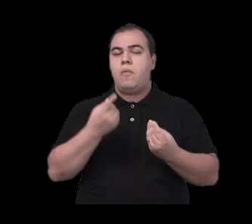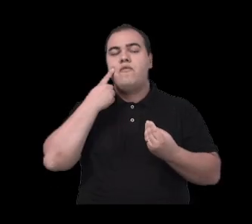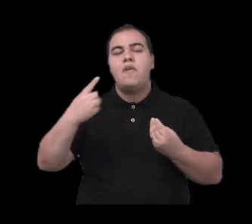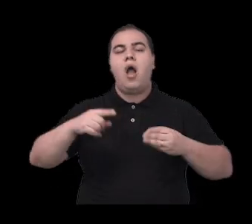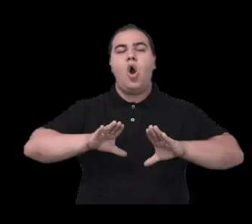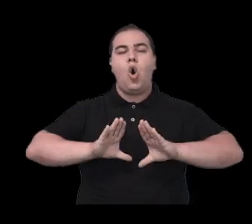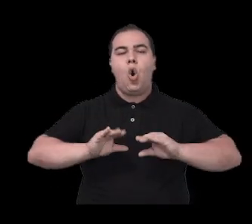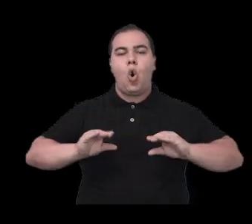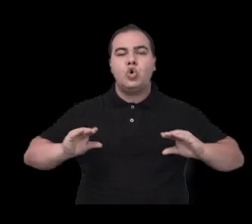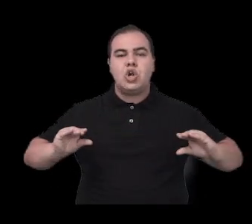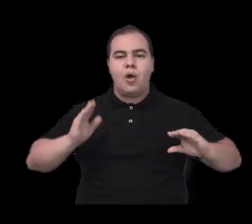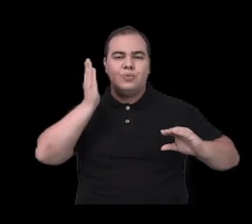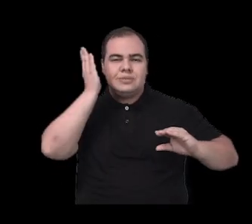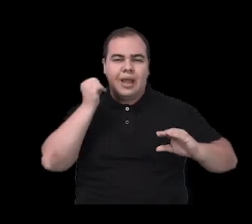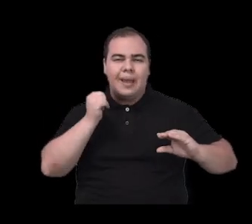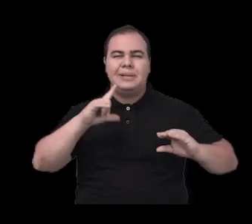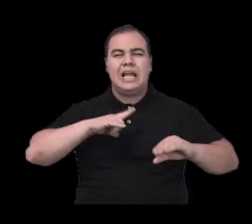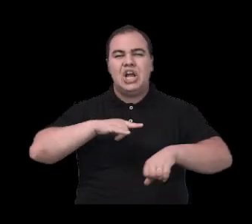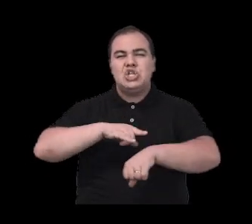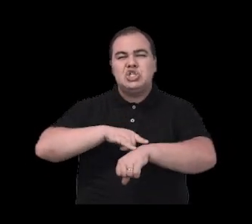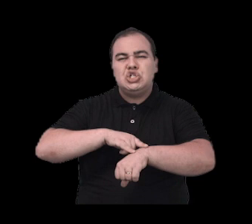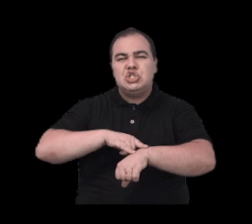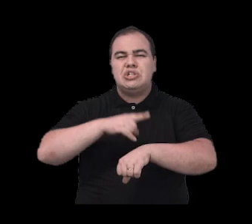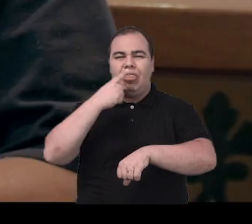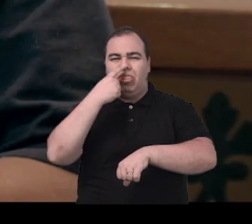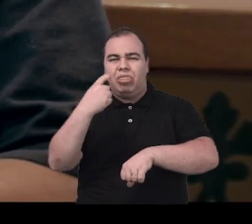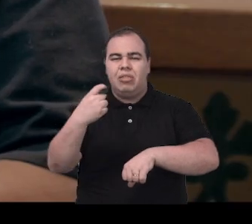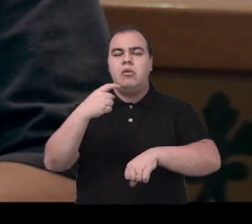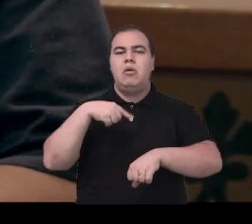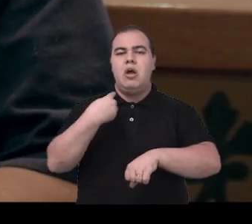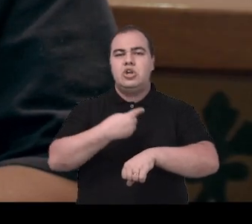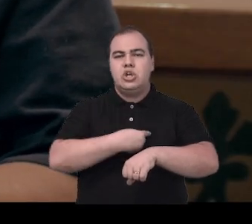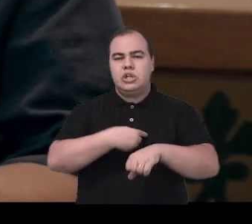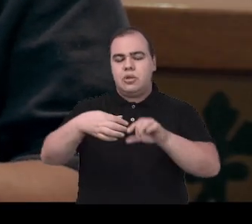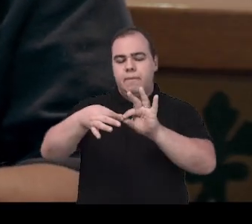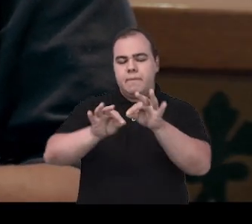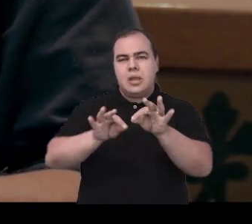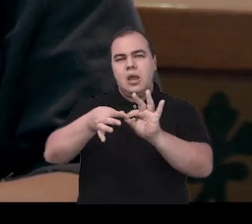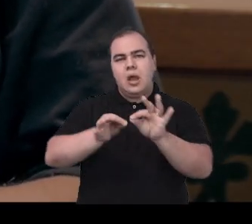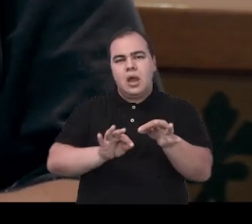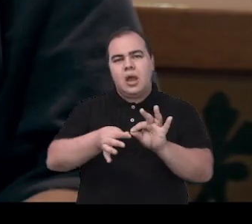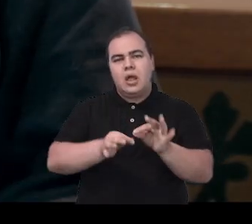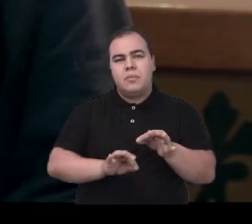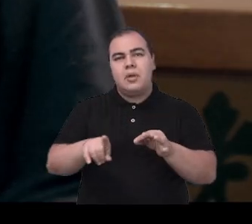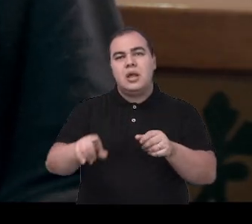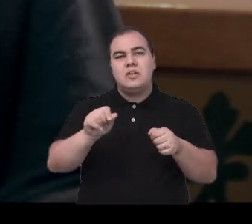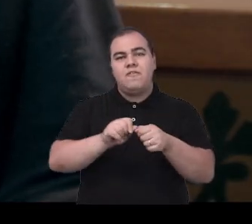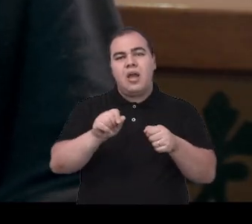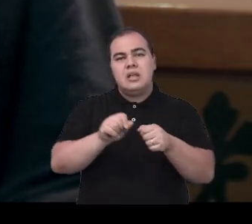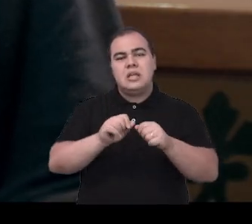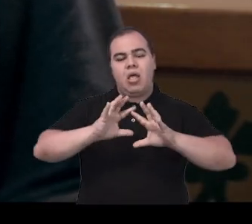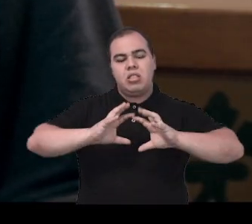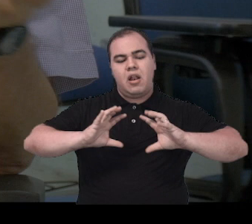pegar aqueles colchões que estavam orinados, colchões sujos, a gente ficava picando para que eles pudessem